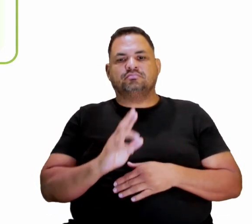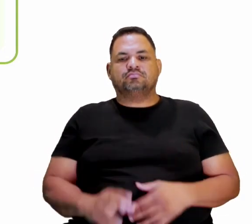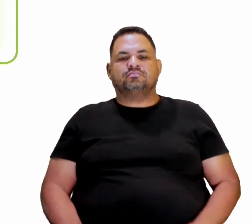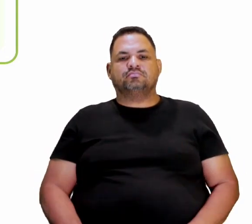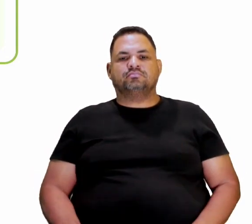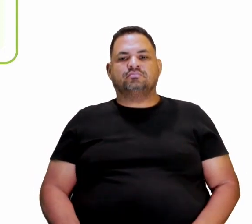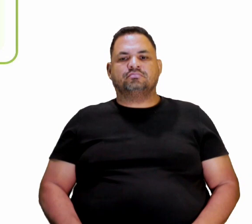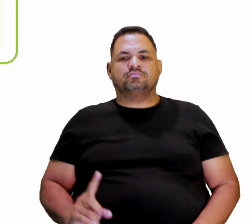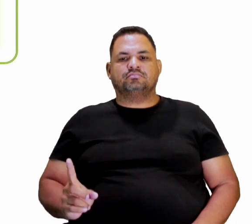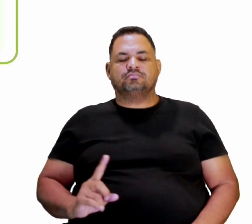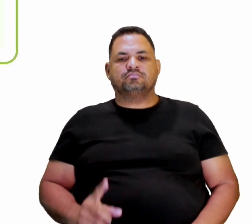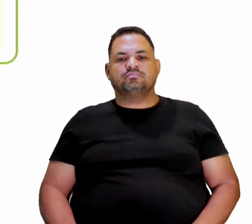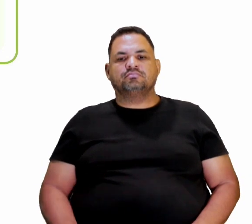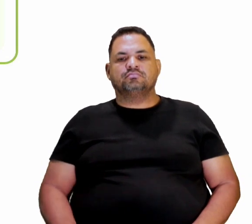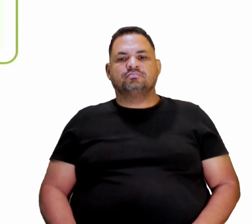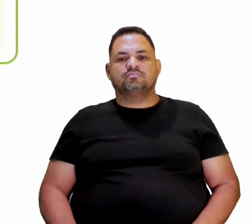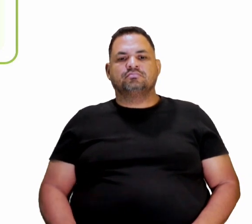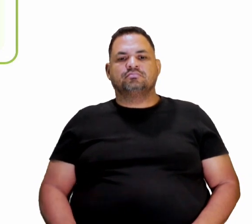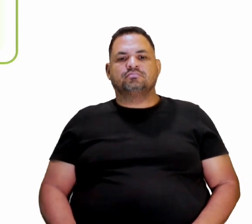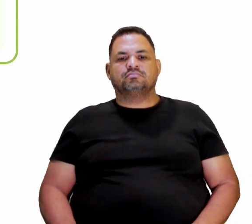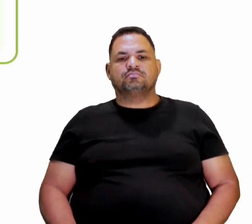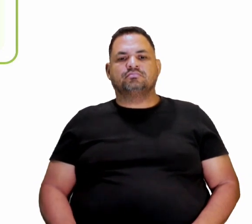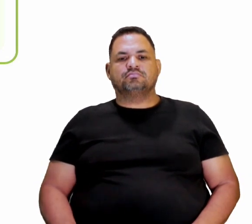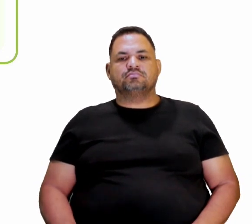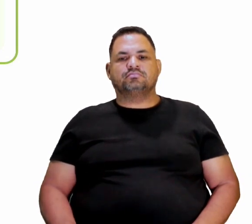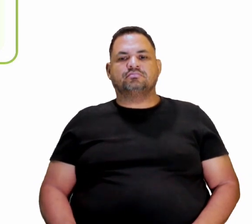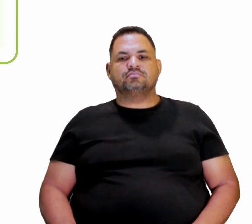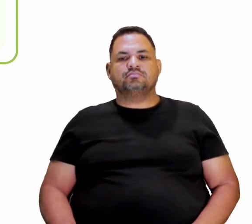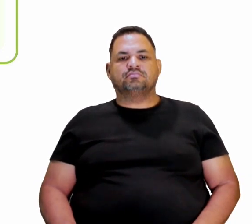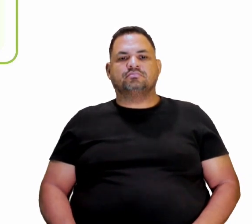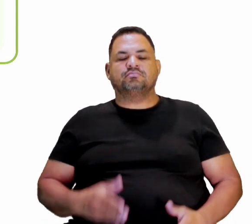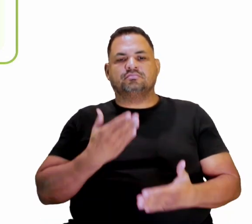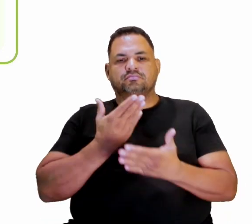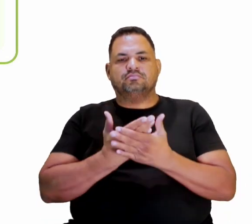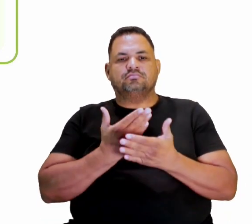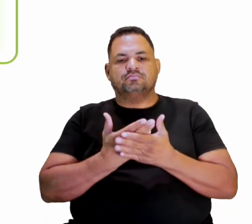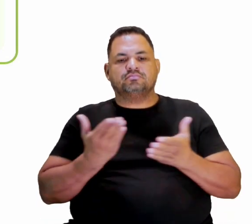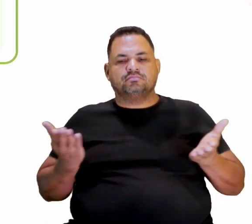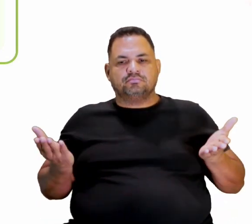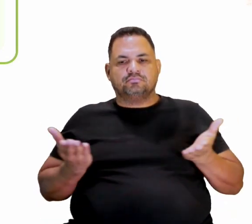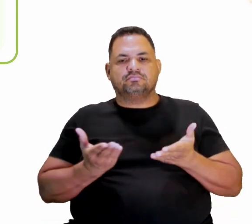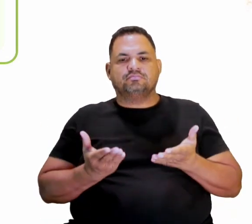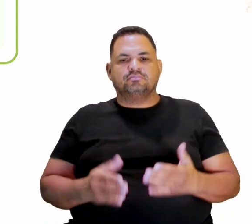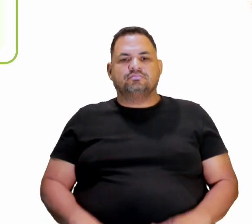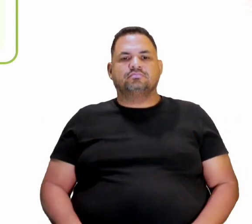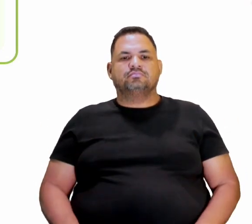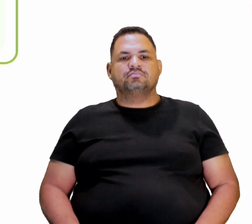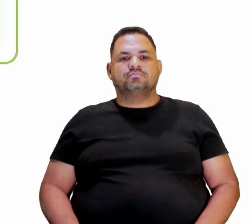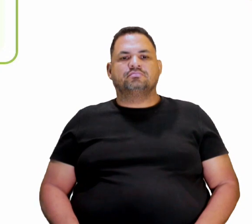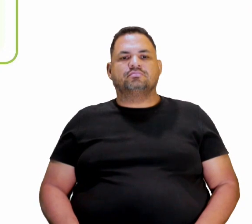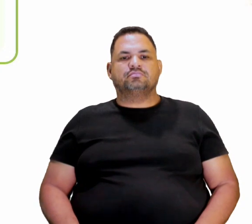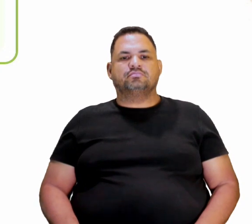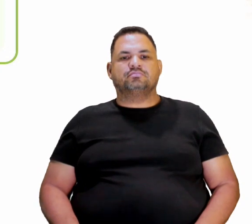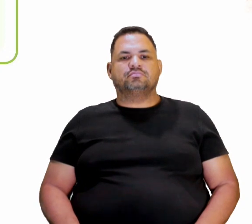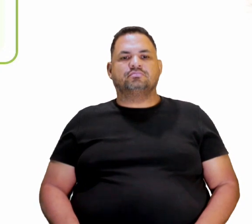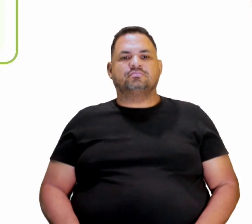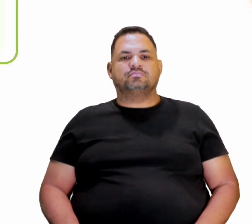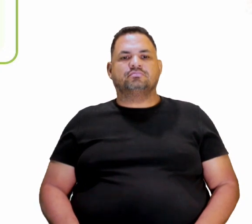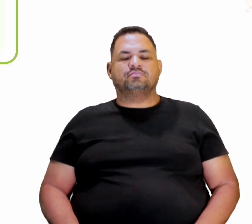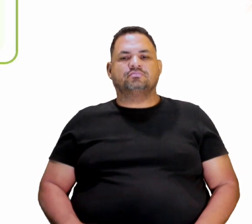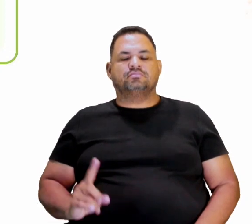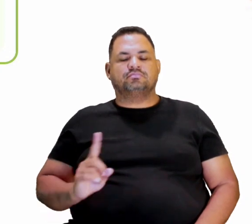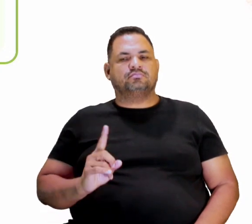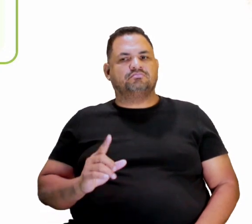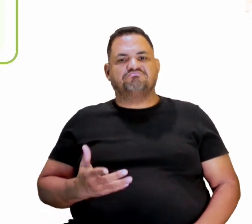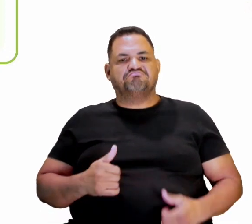I am, no, I'm not. Are you studying now? Você está estudando agora? Yes, I am. Se você não está, no, I'm not. Não,